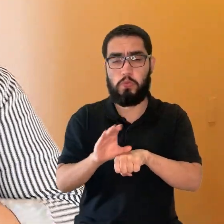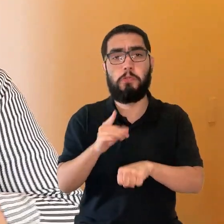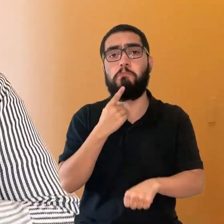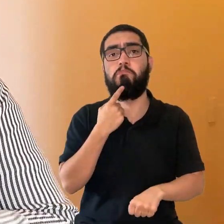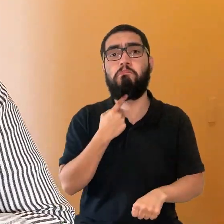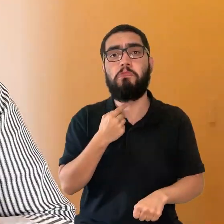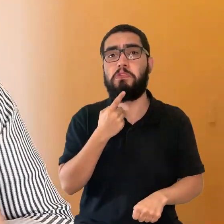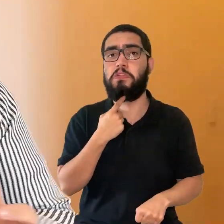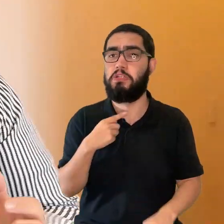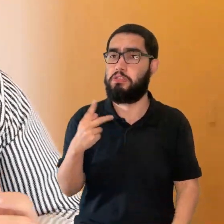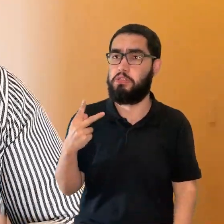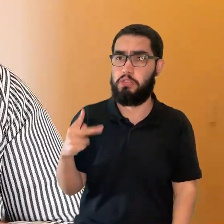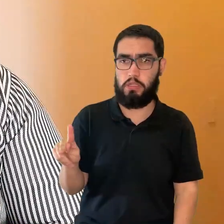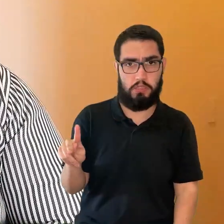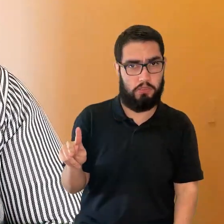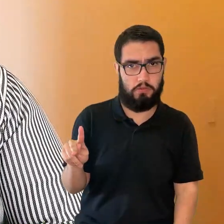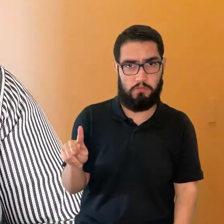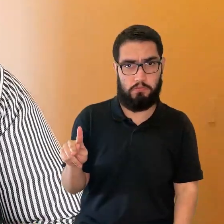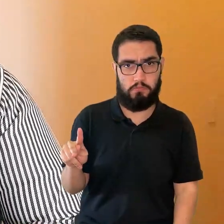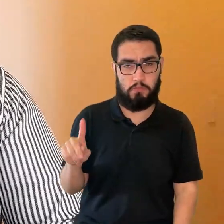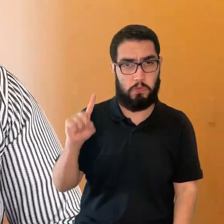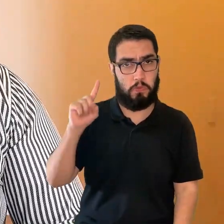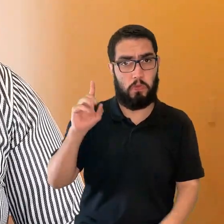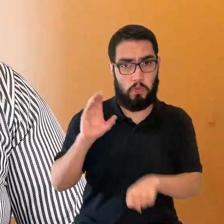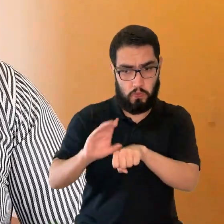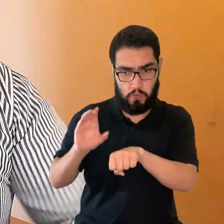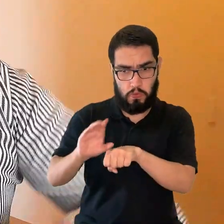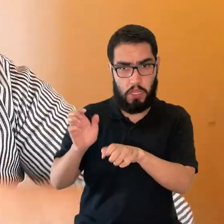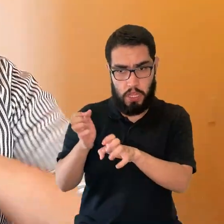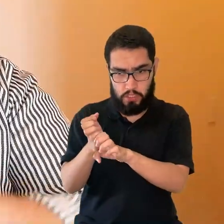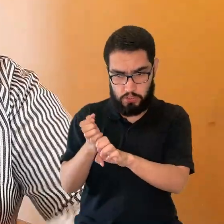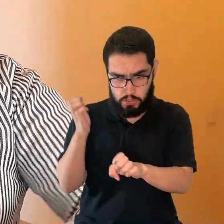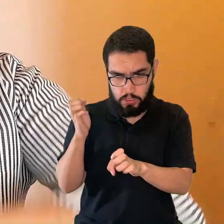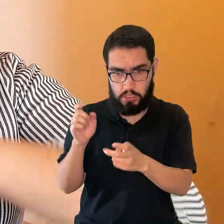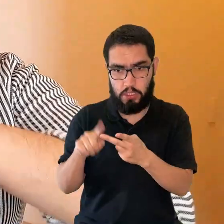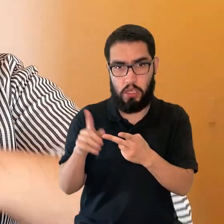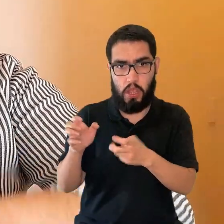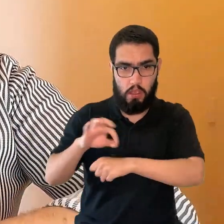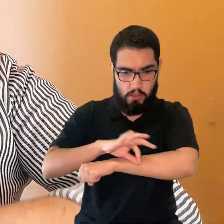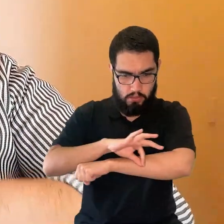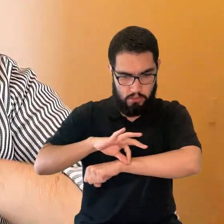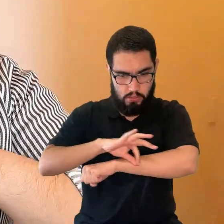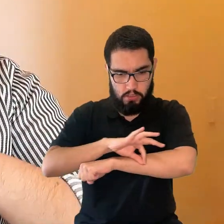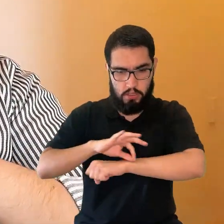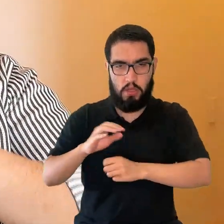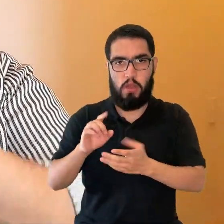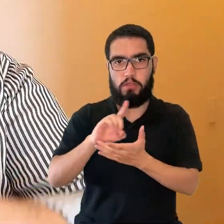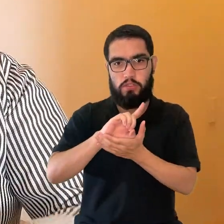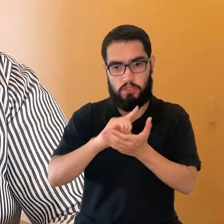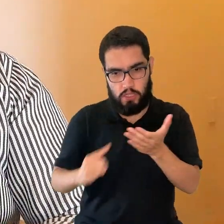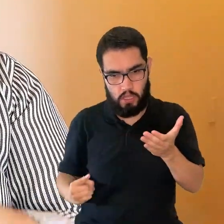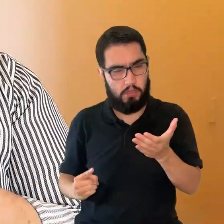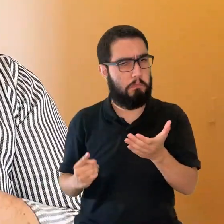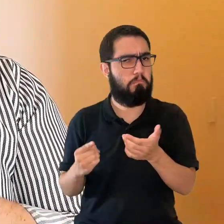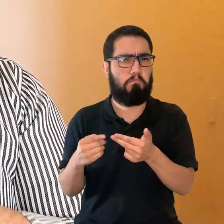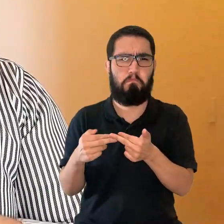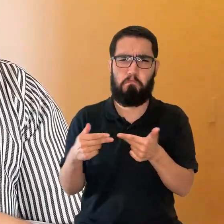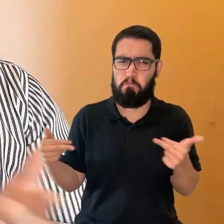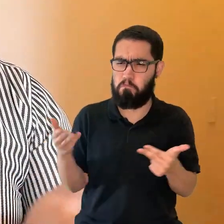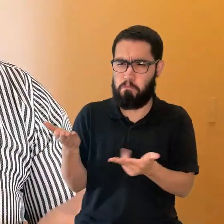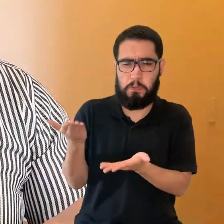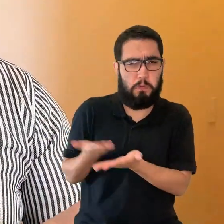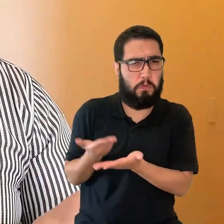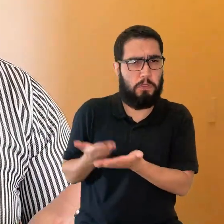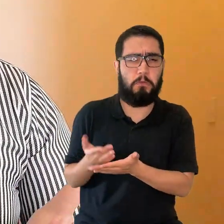curso que ele tem desejo, o curso que ele quer. Quer fazer engenharia, quer fazer arquitetura, quer fazer design, ele vai